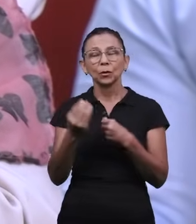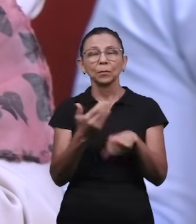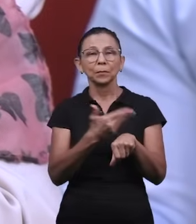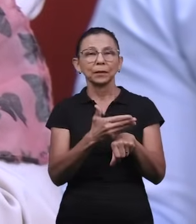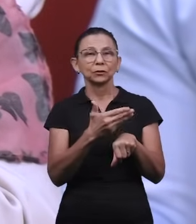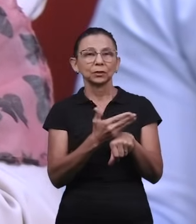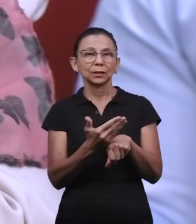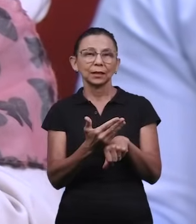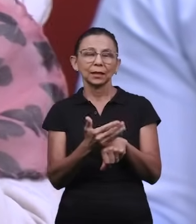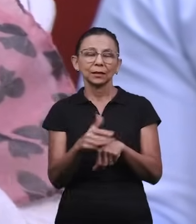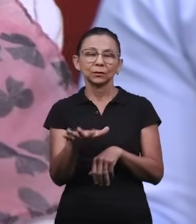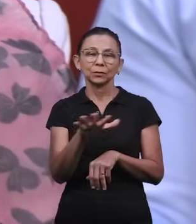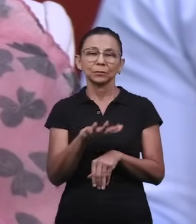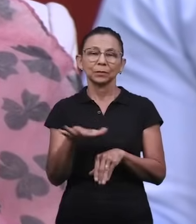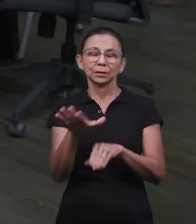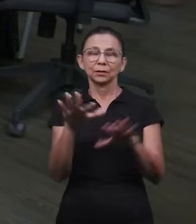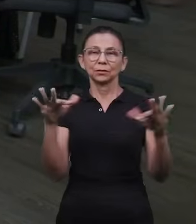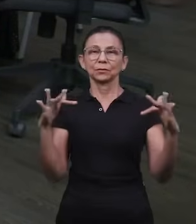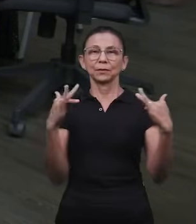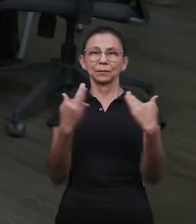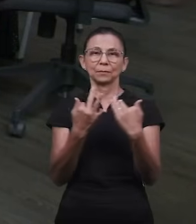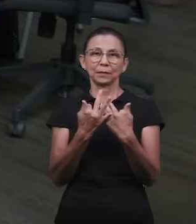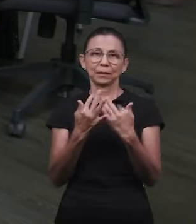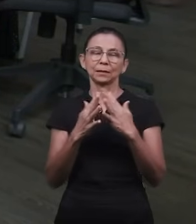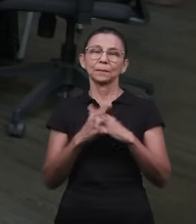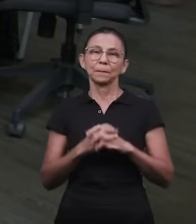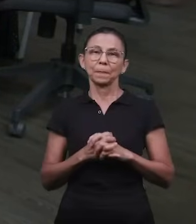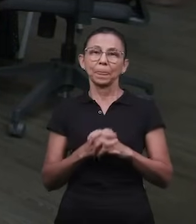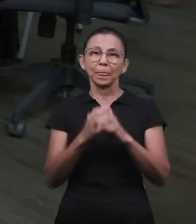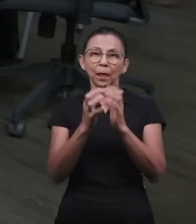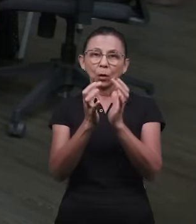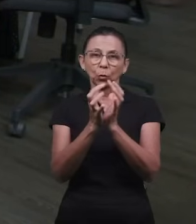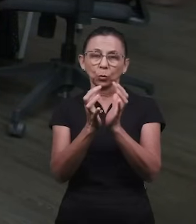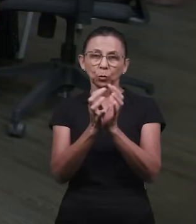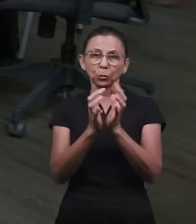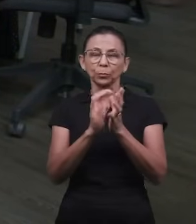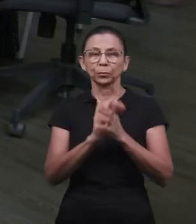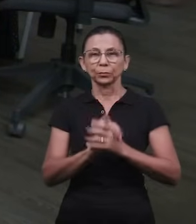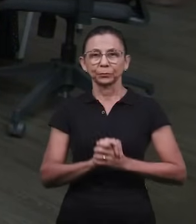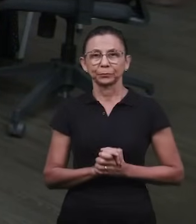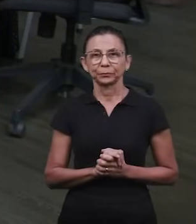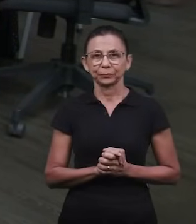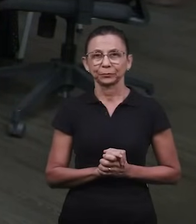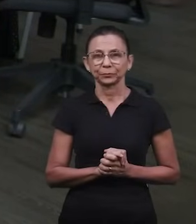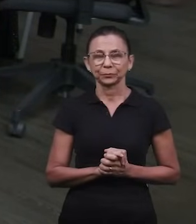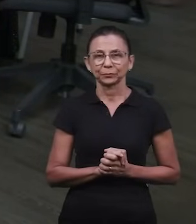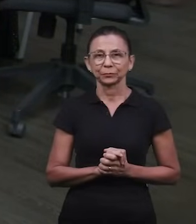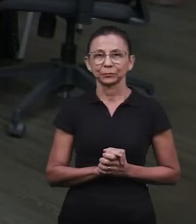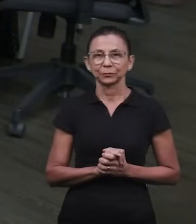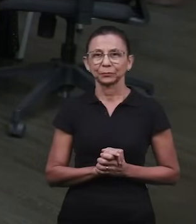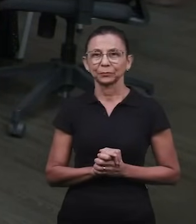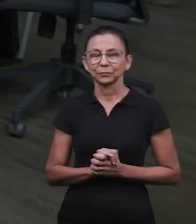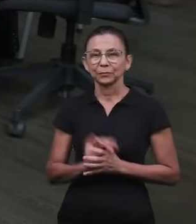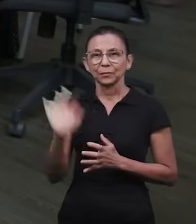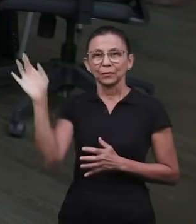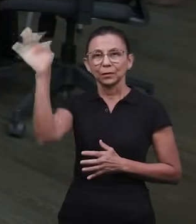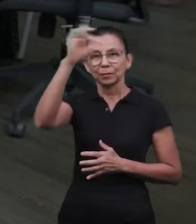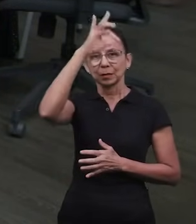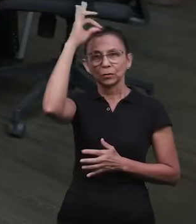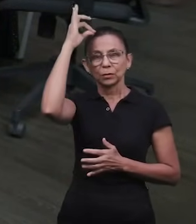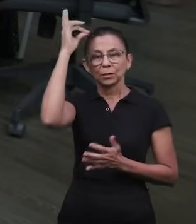em família, no dia a dia? Bem, primeiro que você fala, é um conjunto, o fruto do Espírito né? Aí você vê